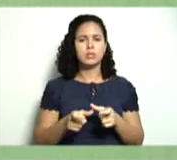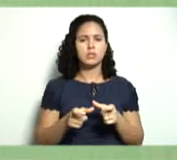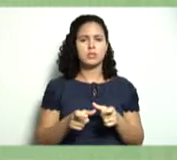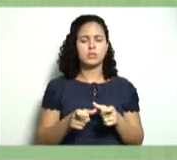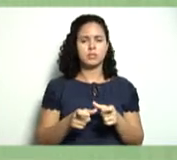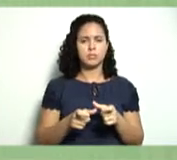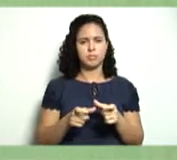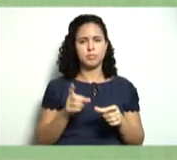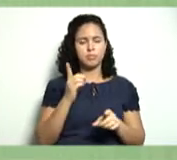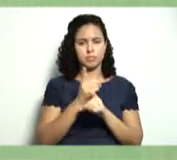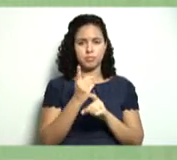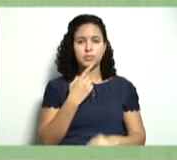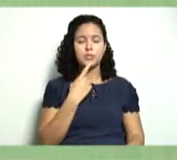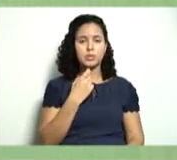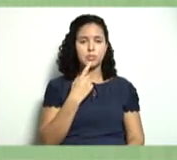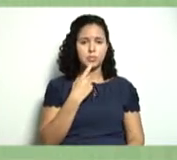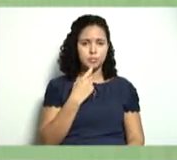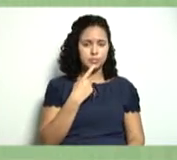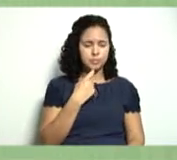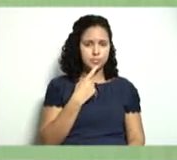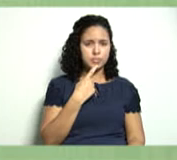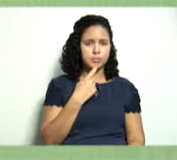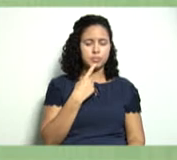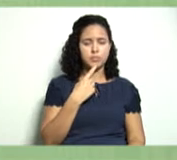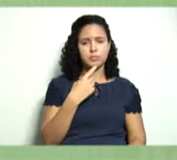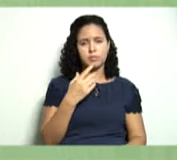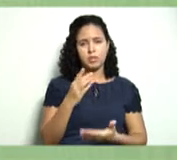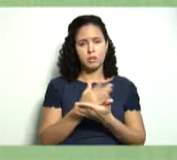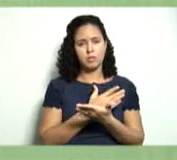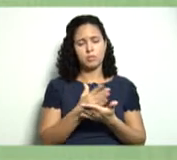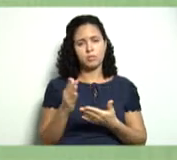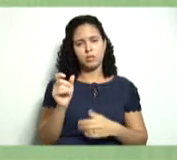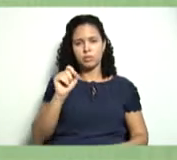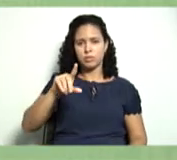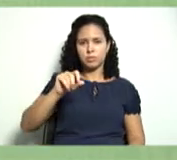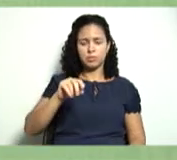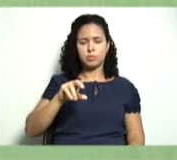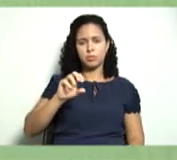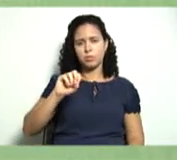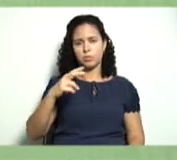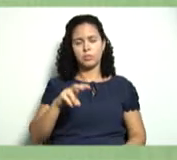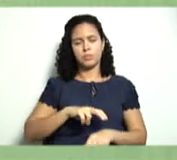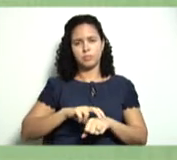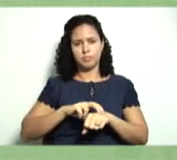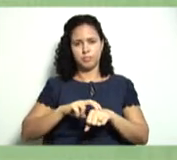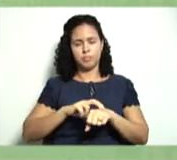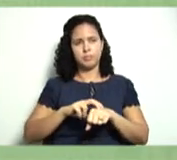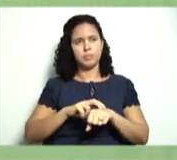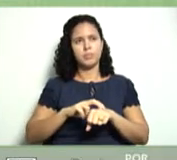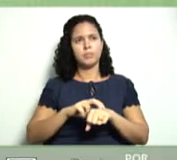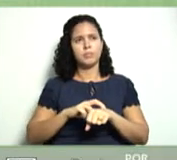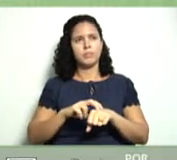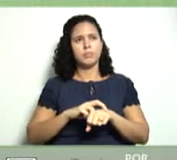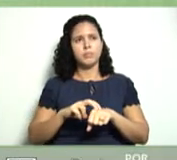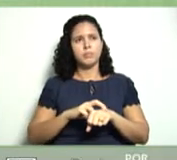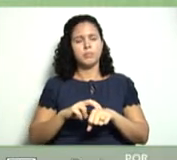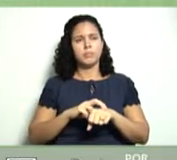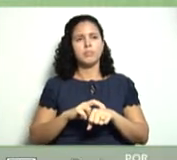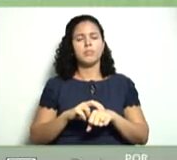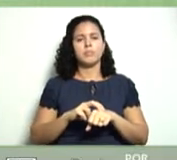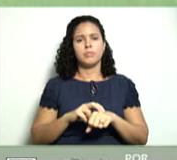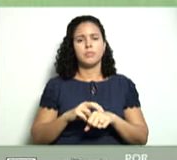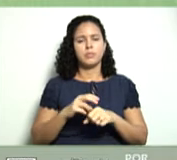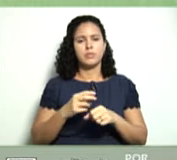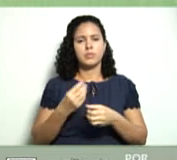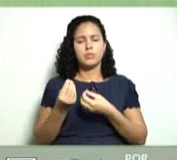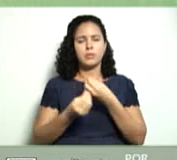vermelho assim com a contraria alguns casos o azul eo verde certo e você faria a a correção